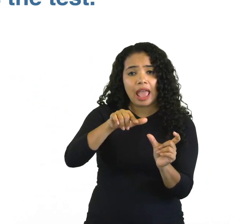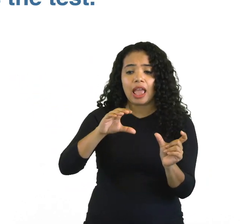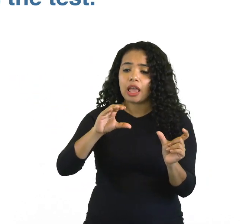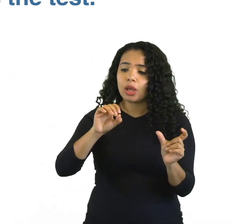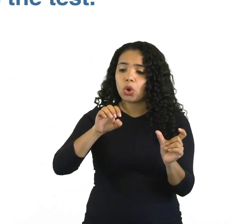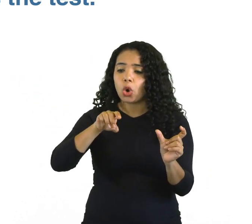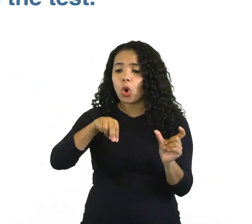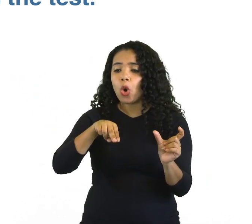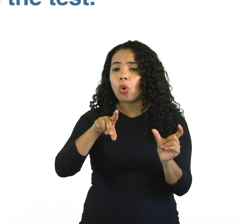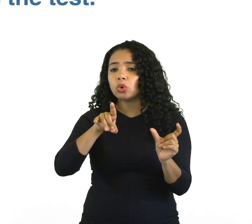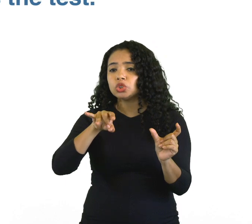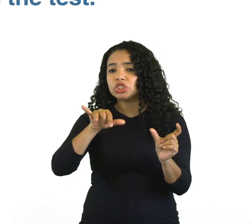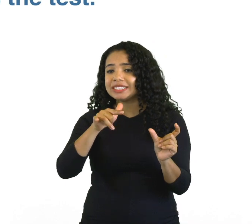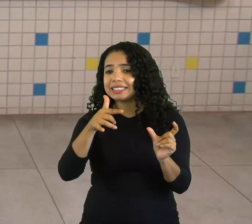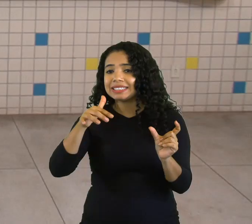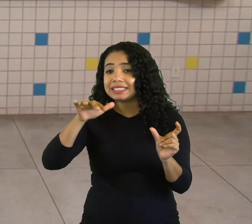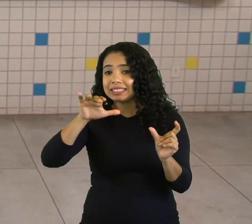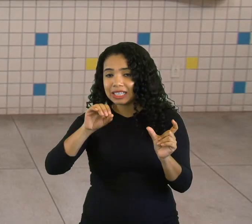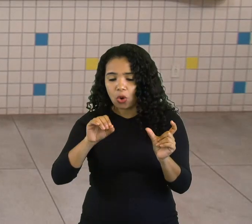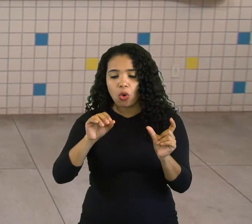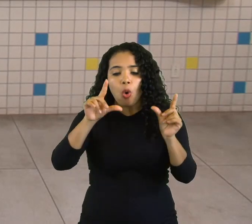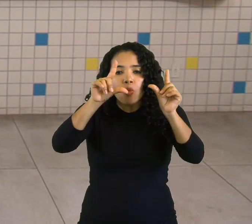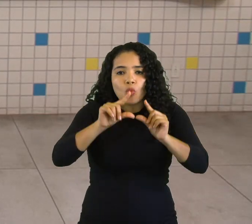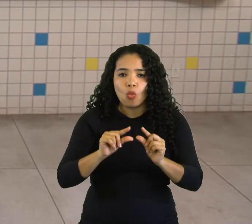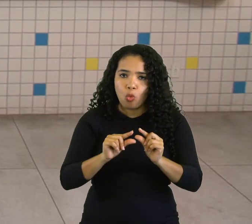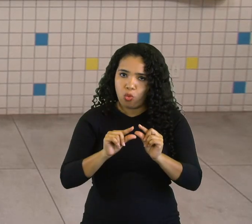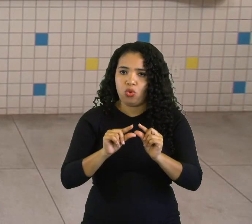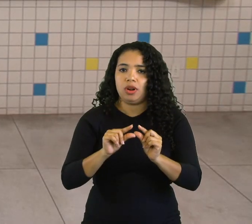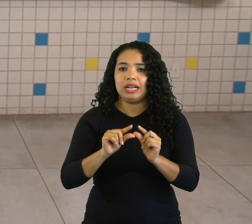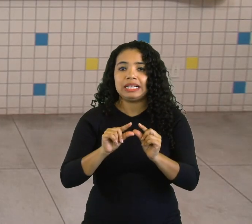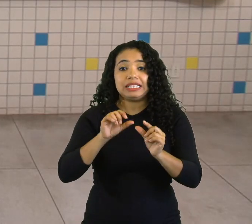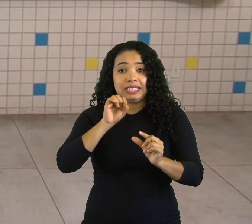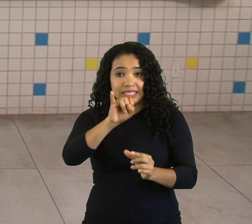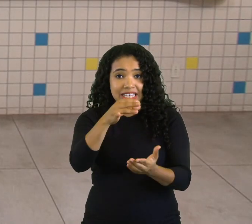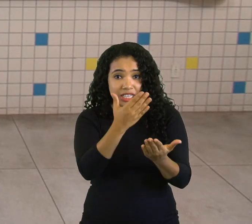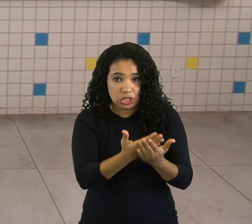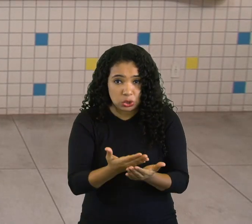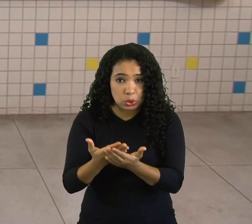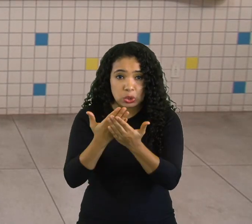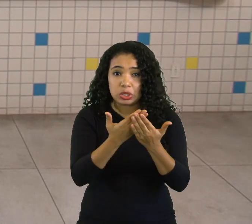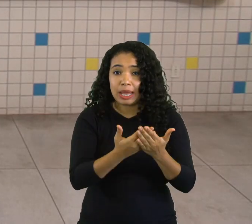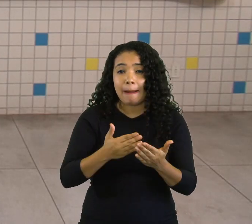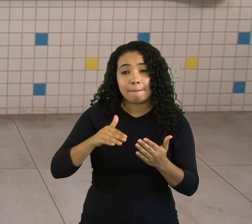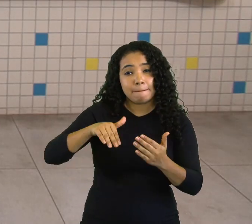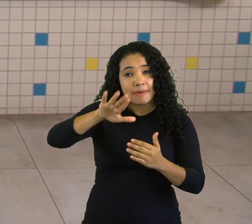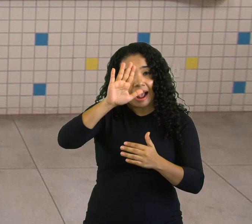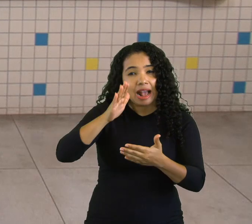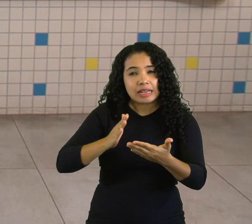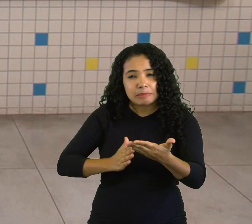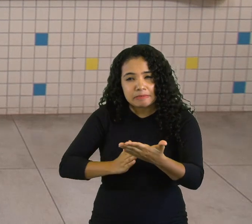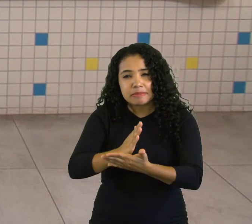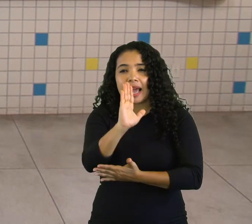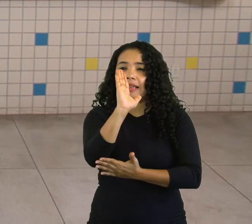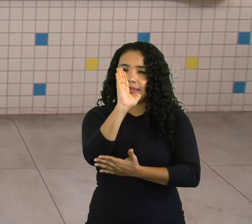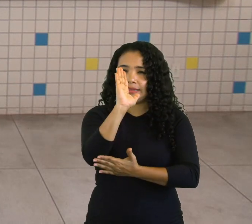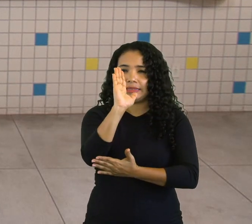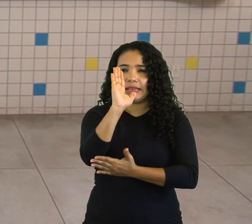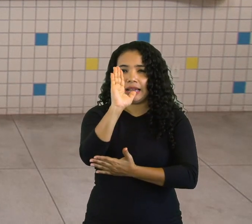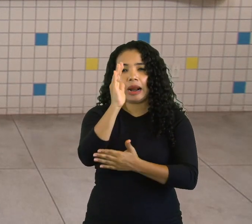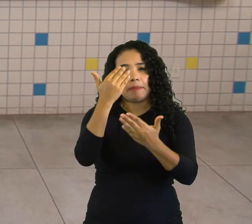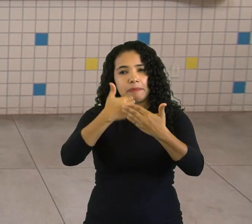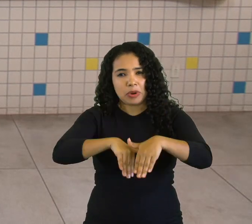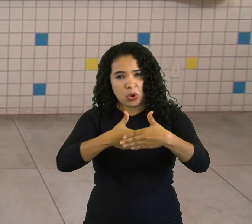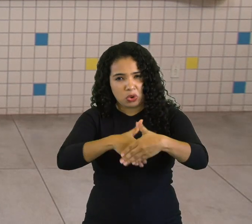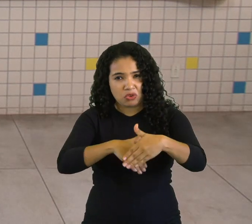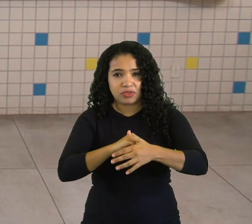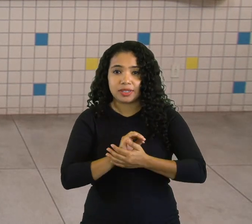forma abreviada, ok? Então, se ela estudar mais, ela passará no teste. É uma condição